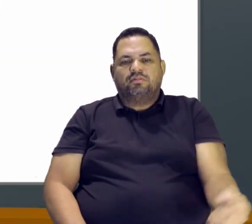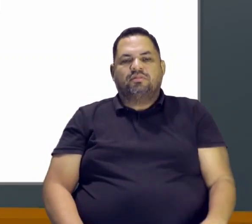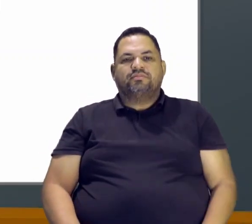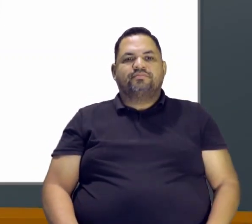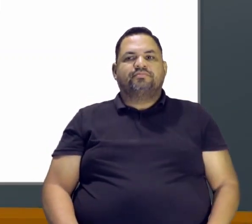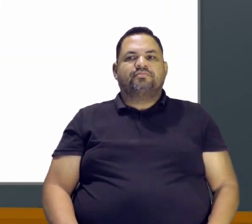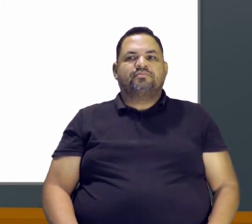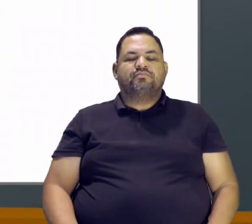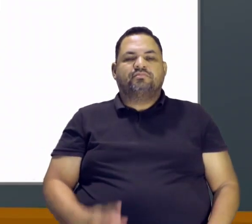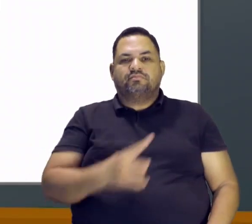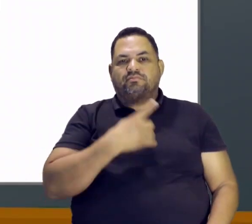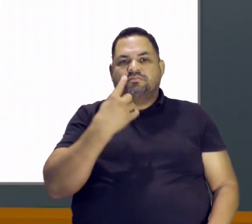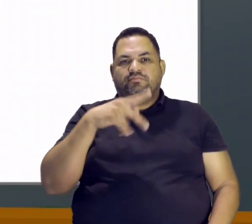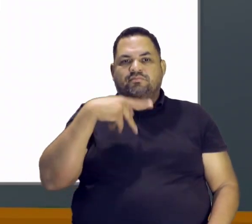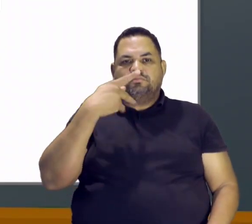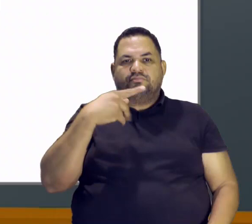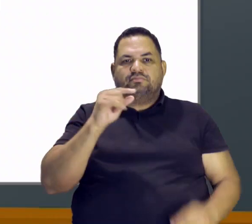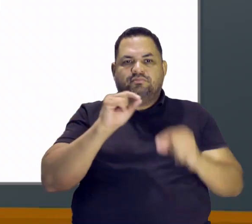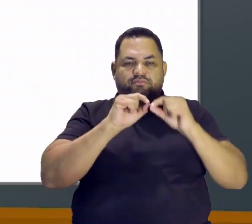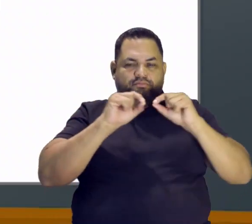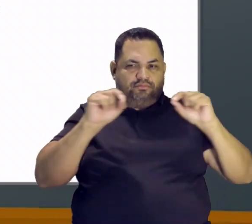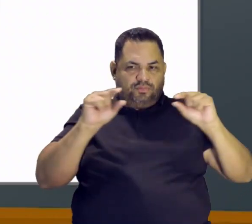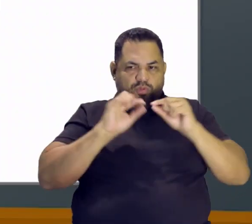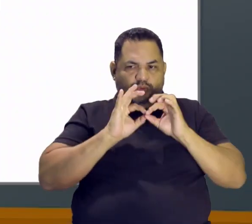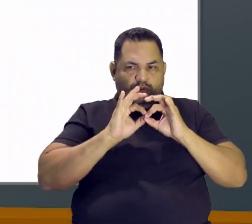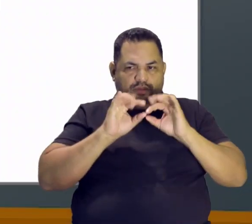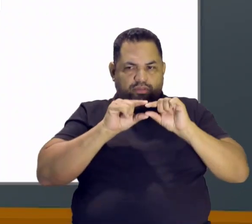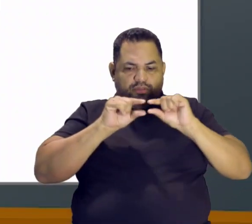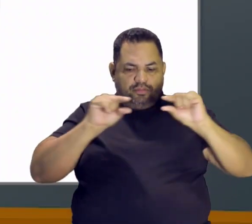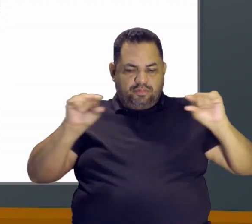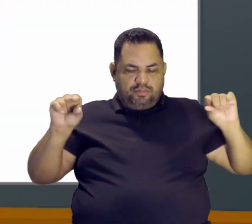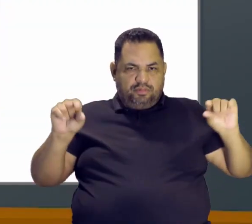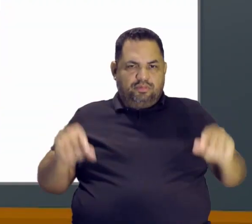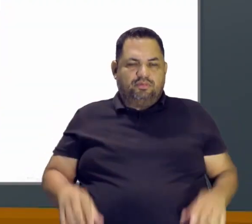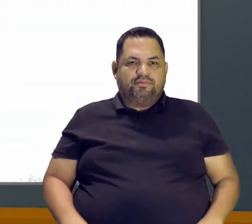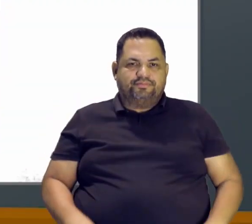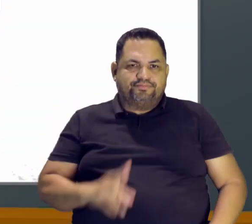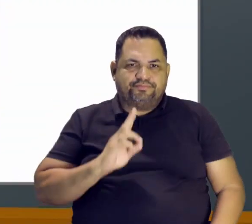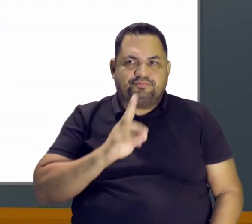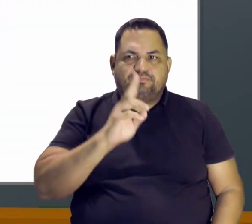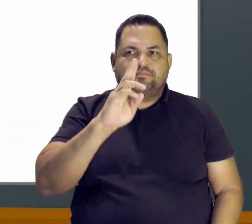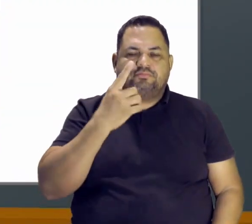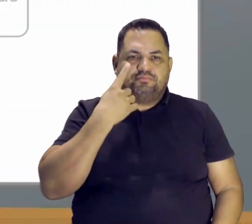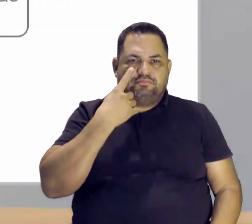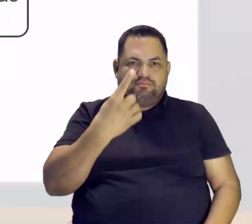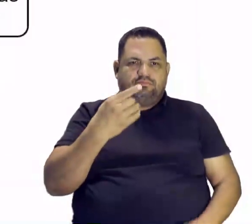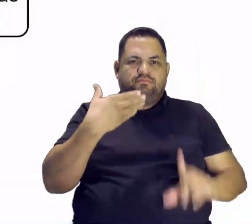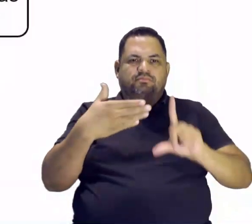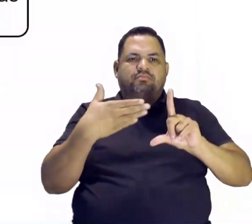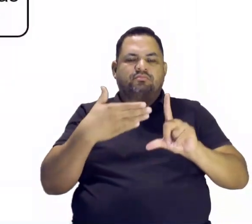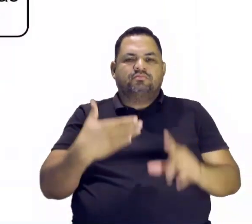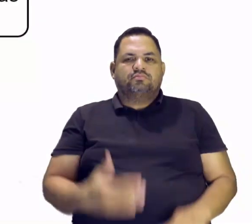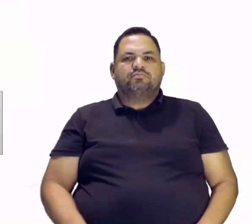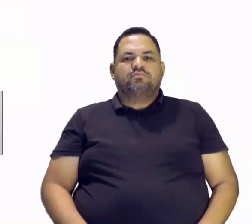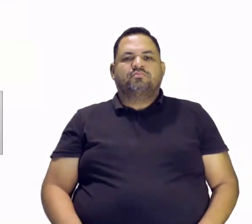está falando, dessa questão do tamanho aí também muscular, certo? Continuando, dá uma olhada no slide. Olha